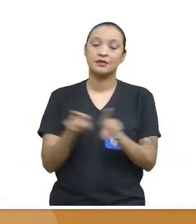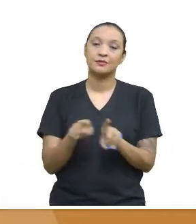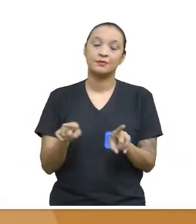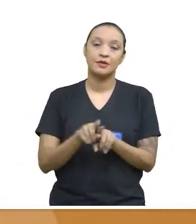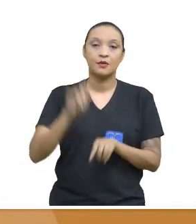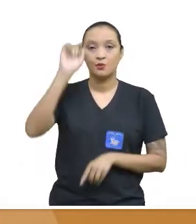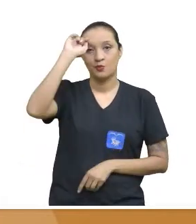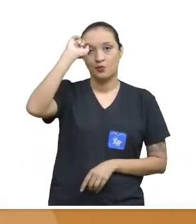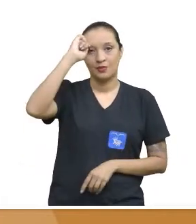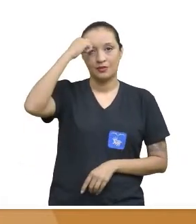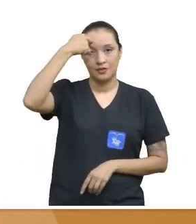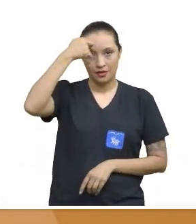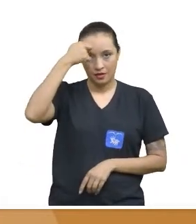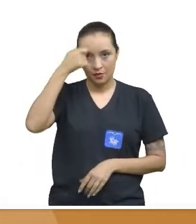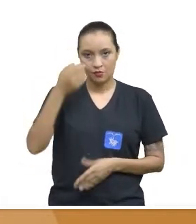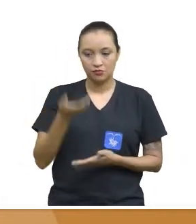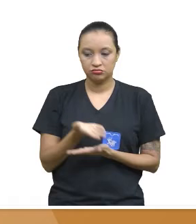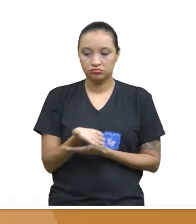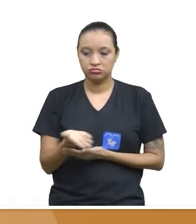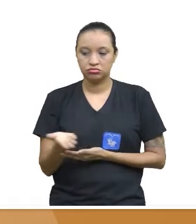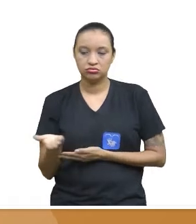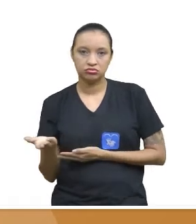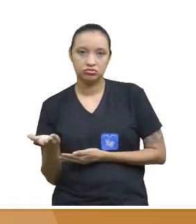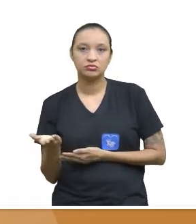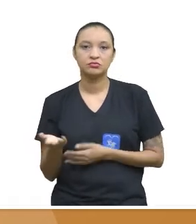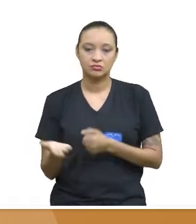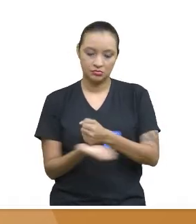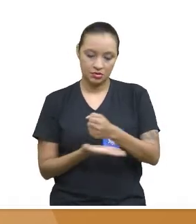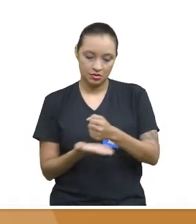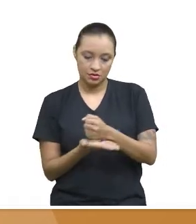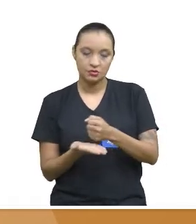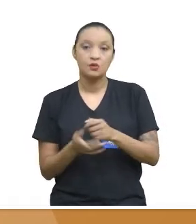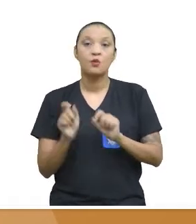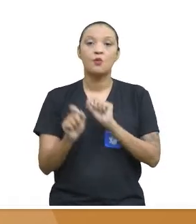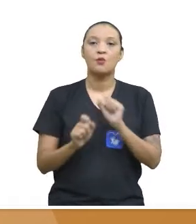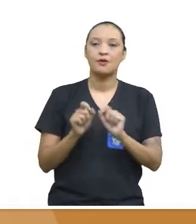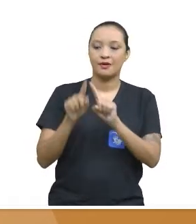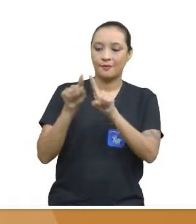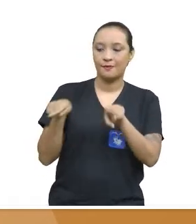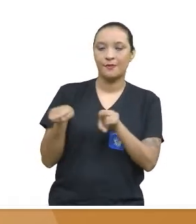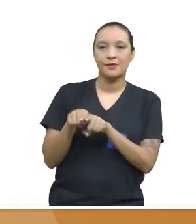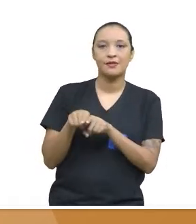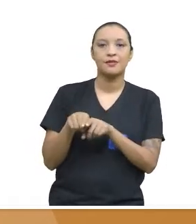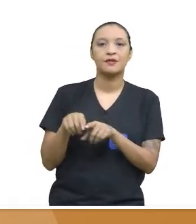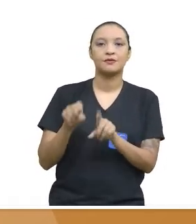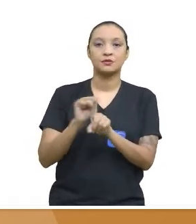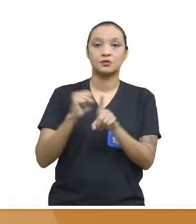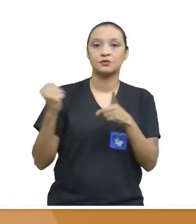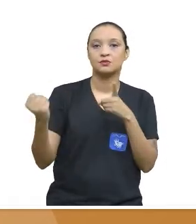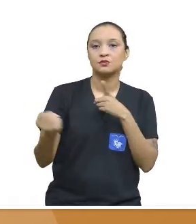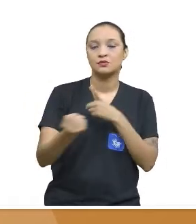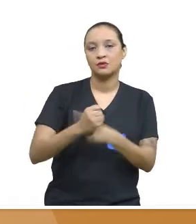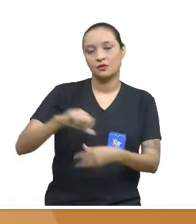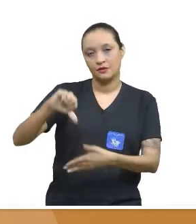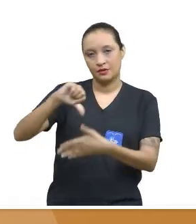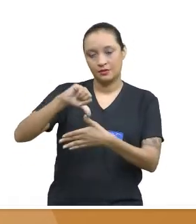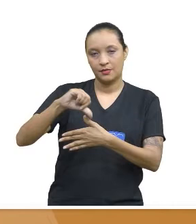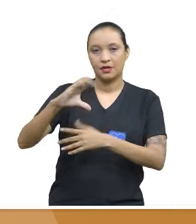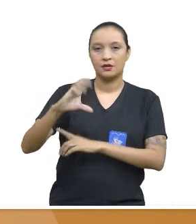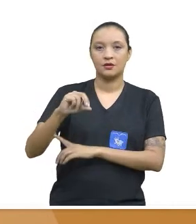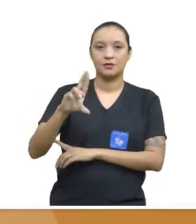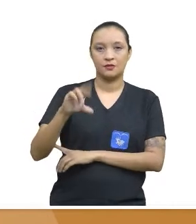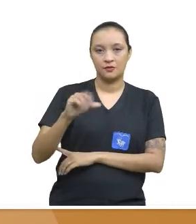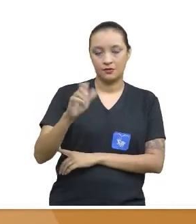negros. Então, essa aqui, senhores, é a pirâmide social da América Colonial Espanhola. Lá em